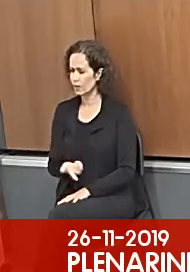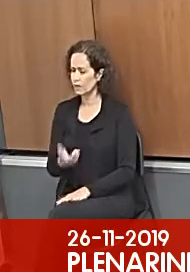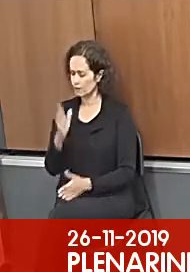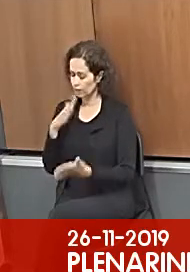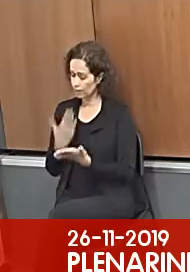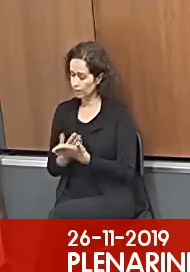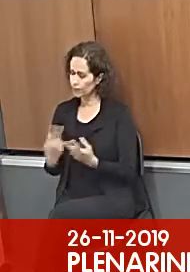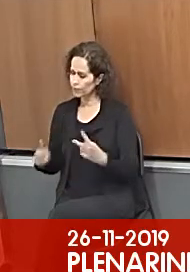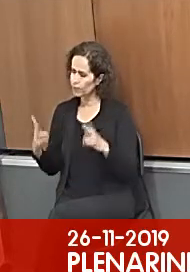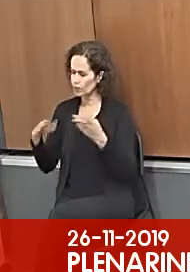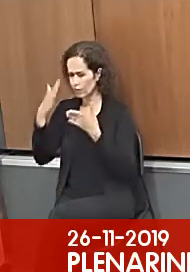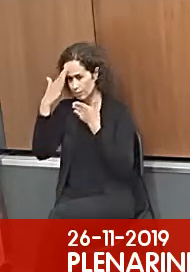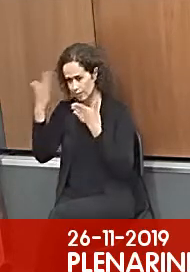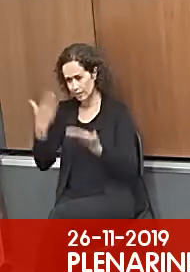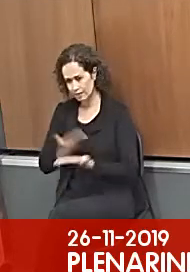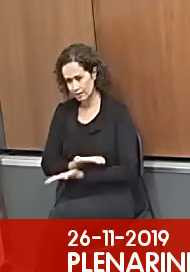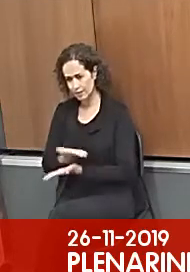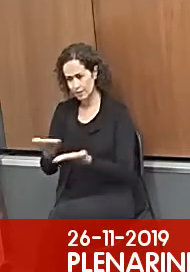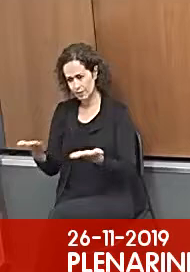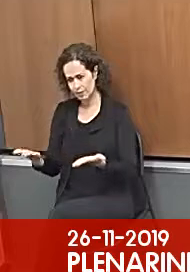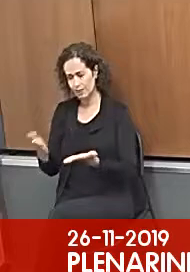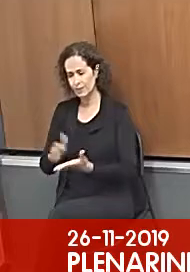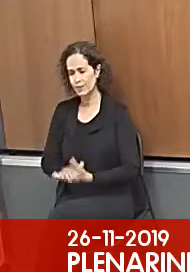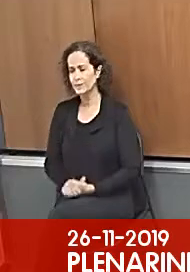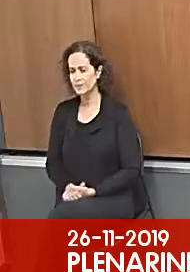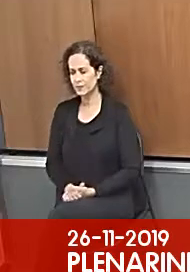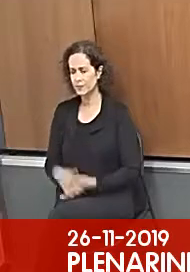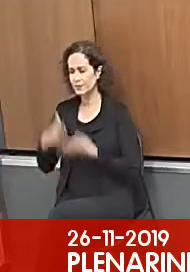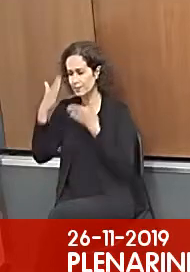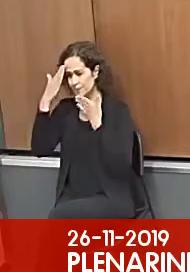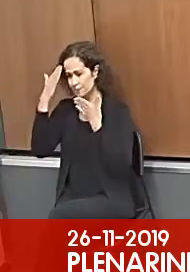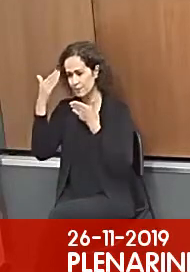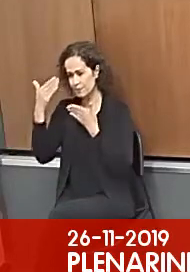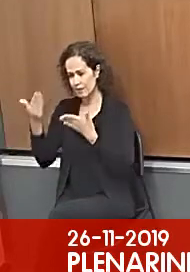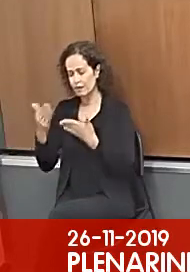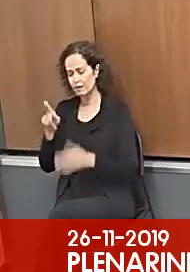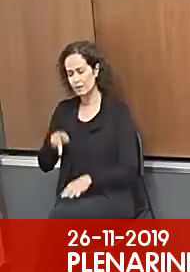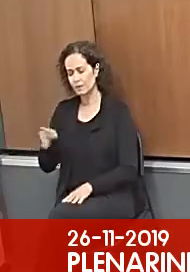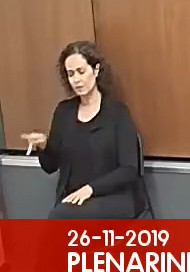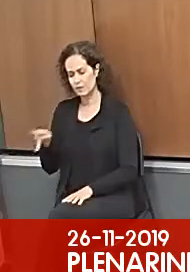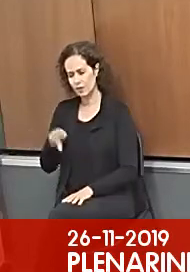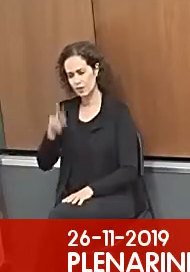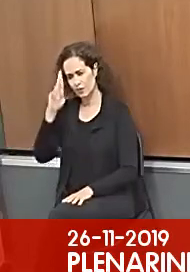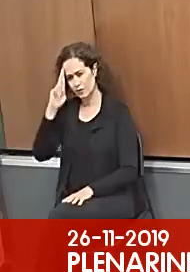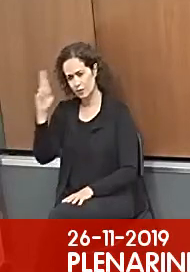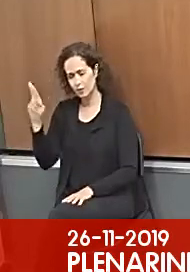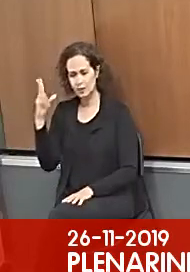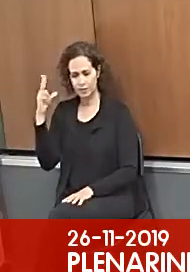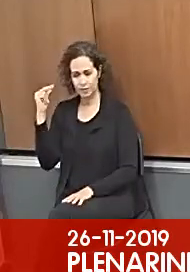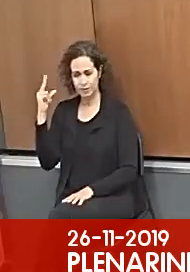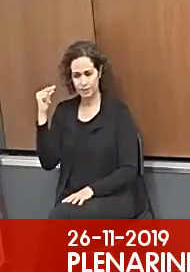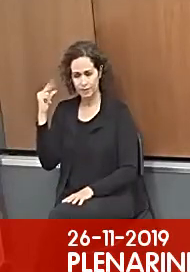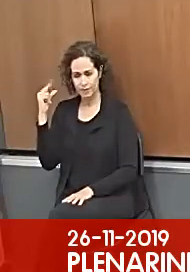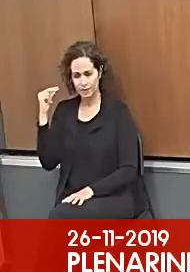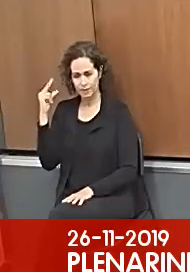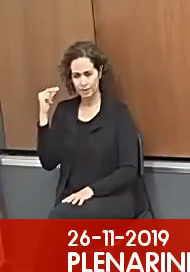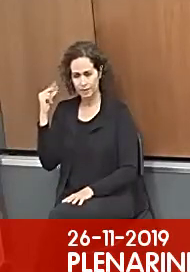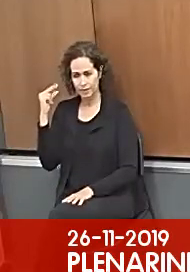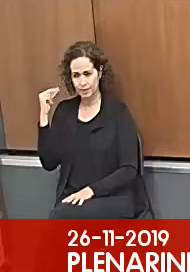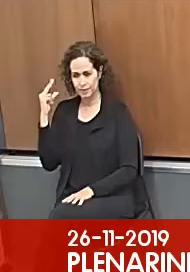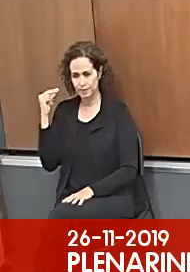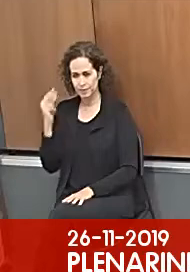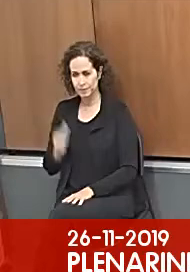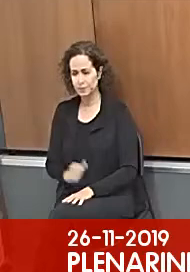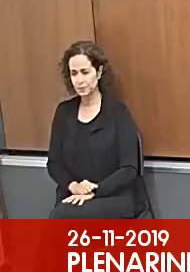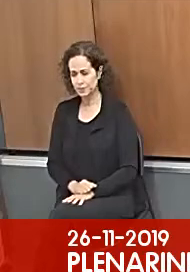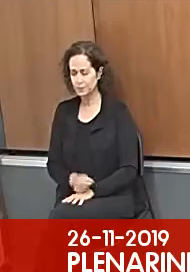vitoriosos. Meu muito obrigado a todos. Muito obrigado, professor, diretor Marcelo. Vamos passar, então, aqui